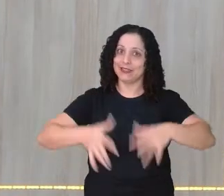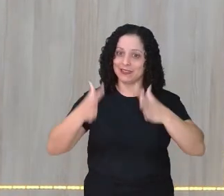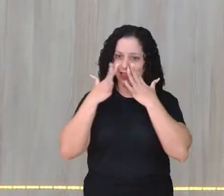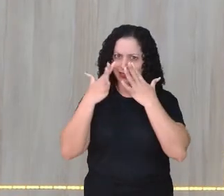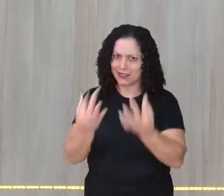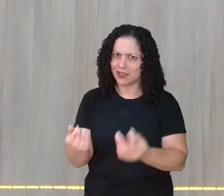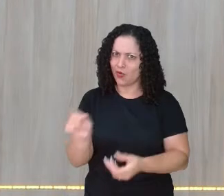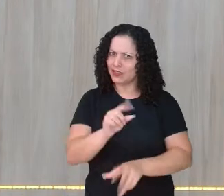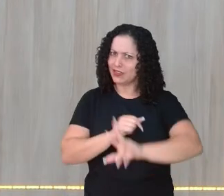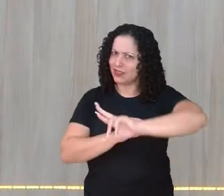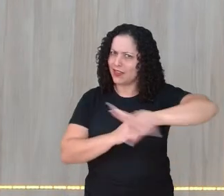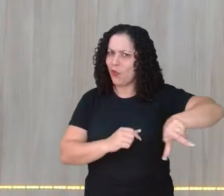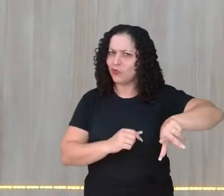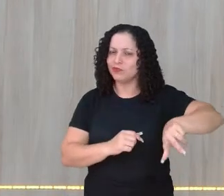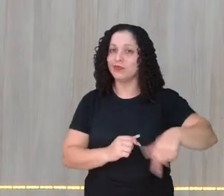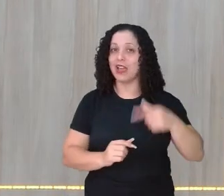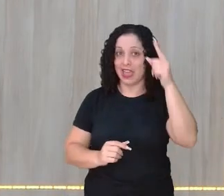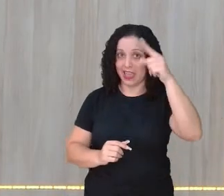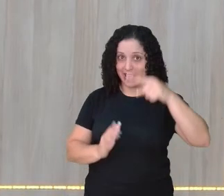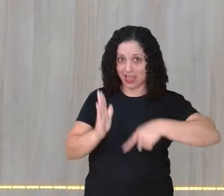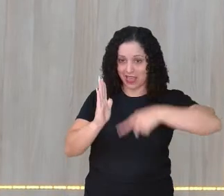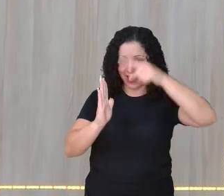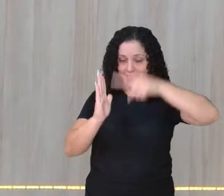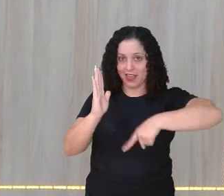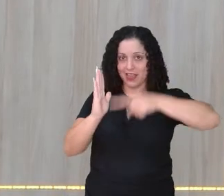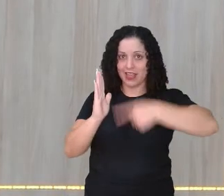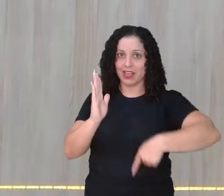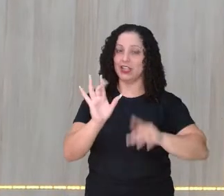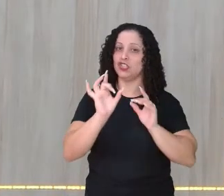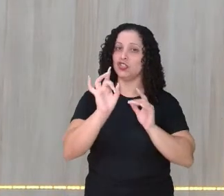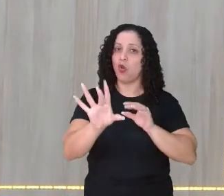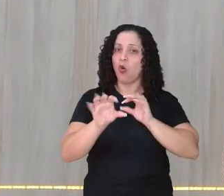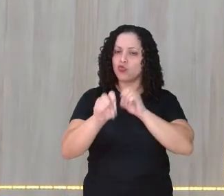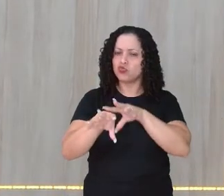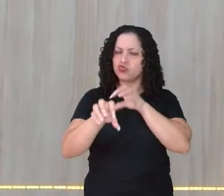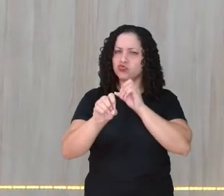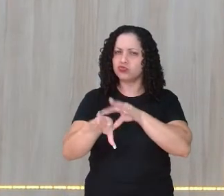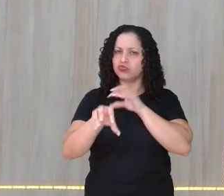atenção que não. Ele é predominantemente